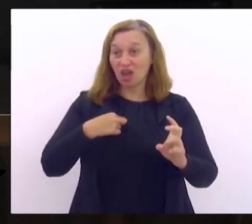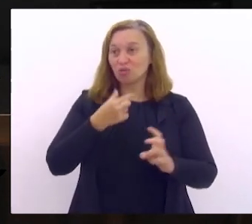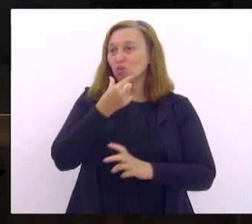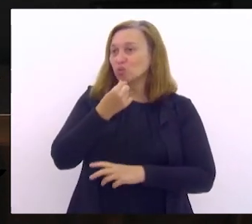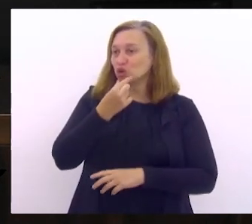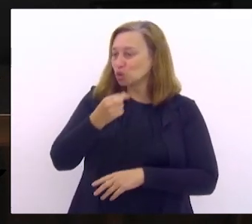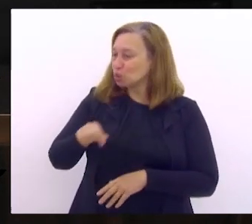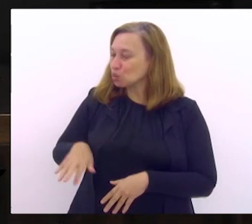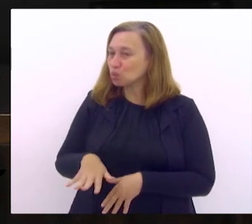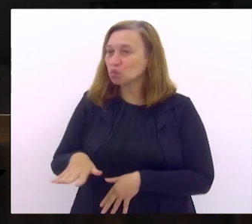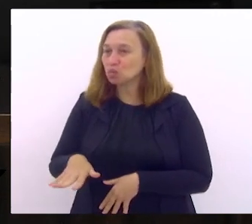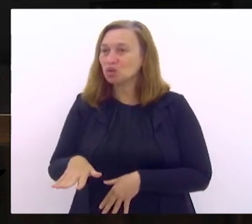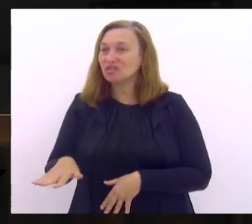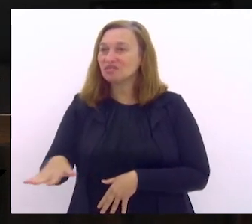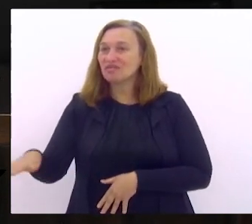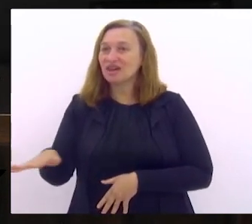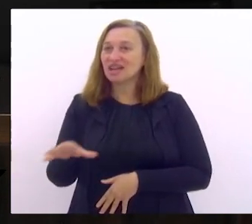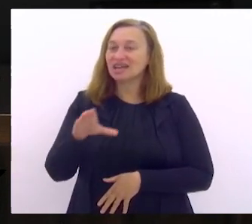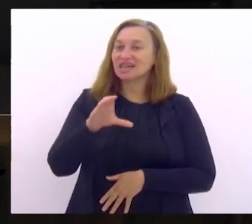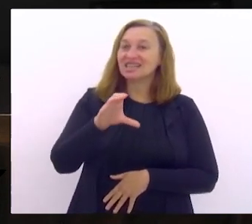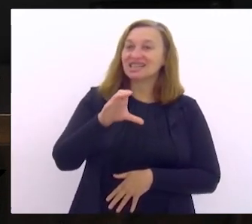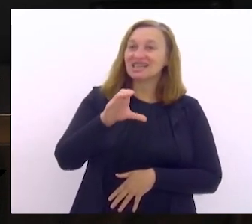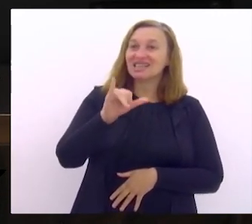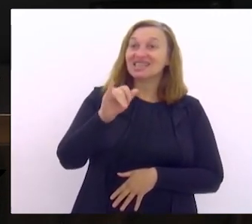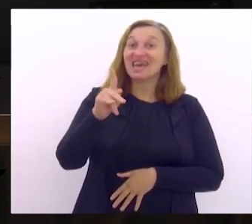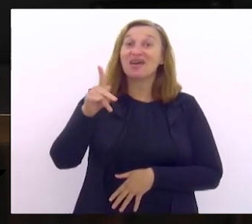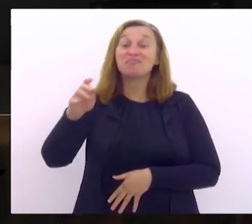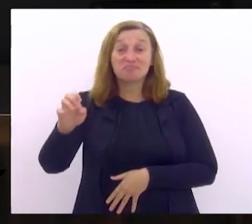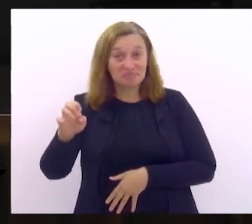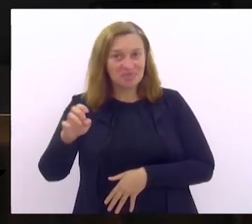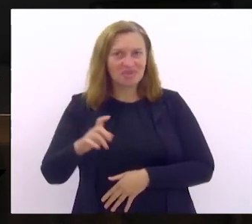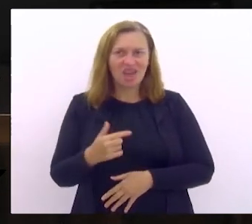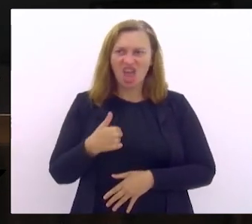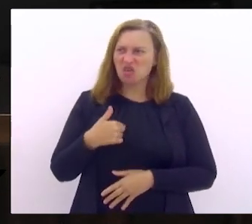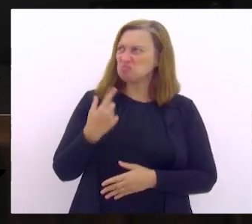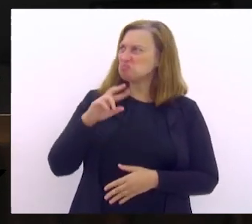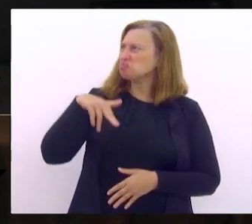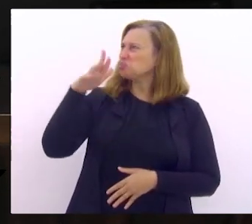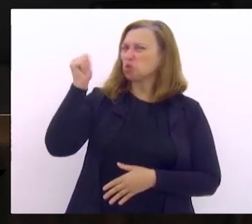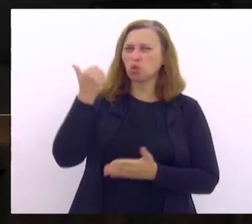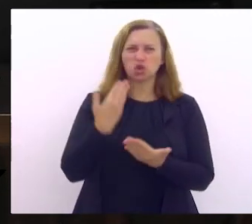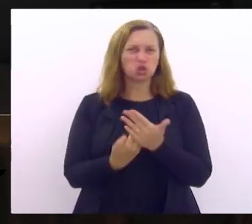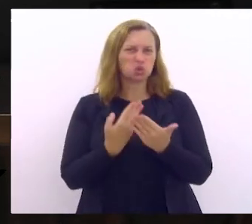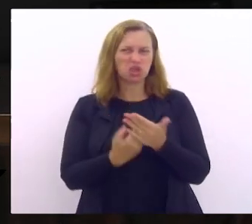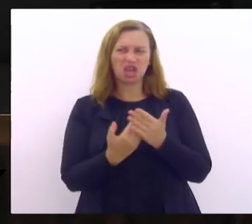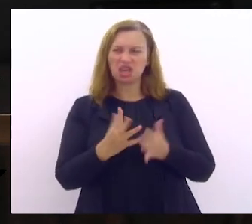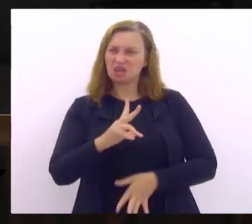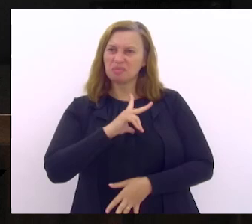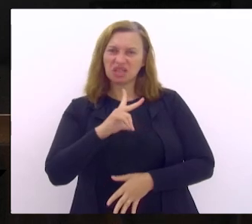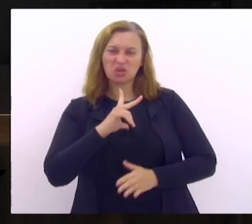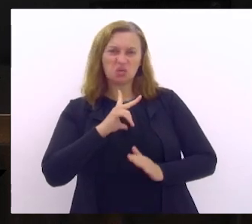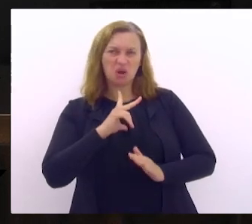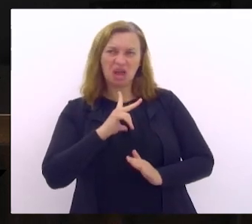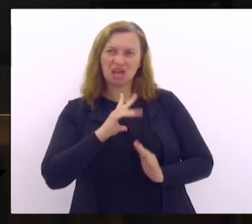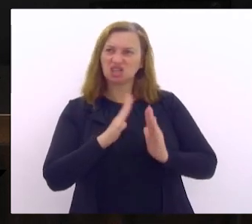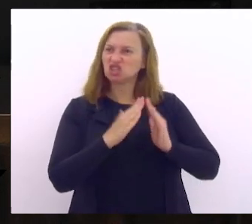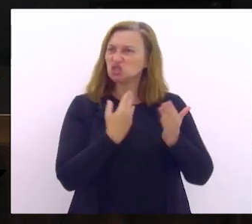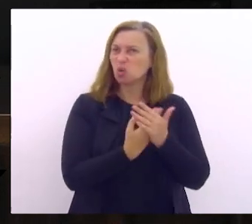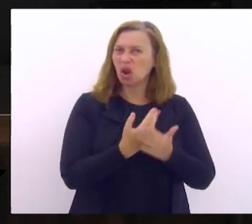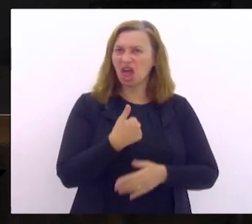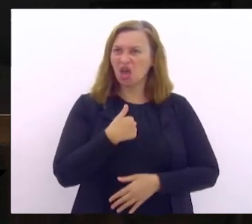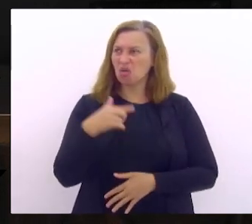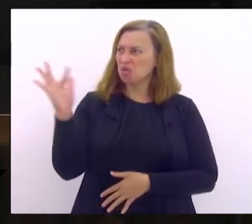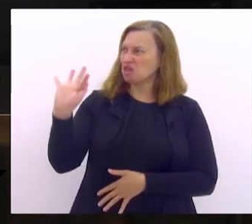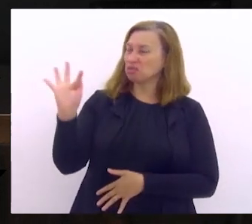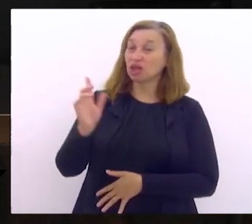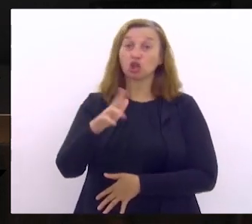CIEP, do Brizolão. Eu nunca estudei na escola particular, nunca fiz uma faculdade. E olha